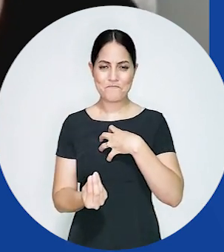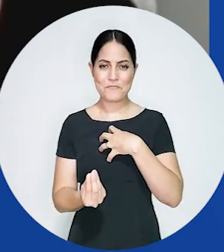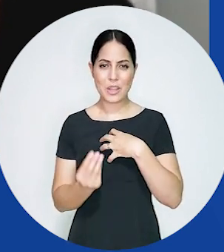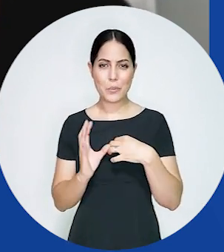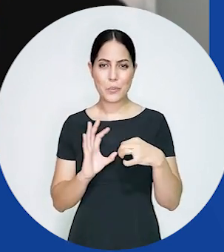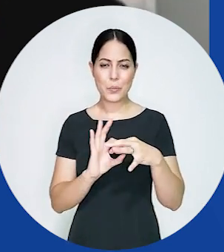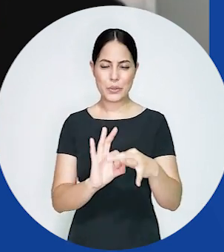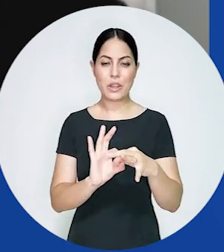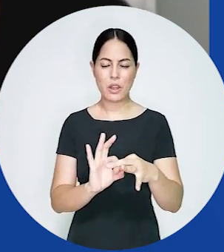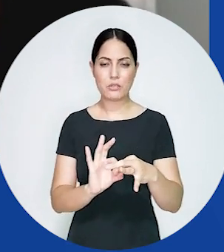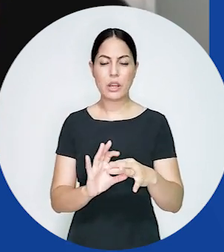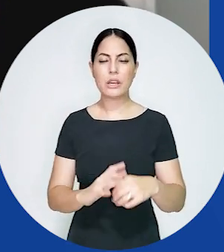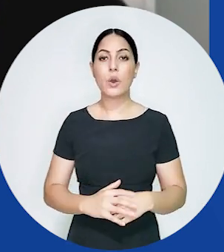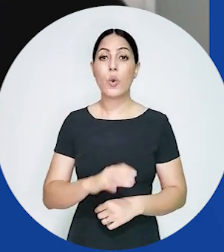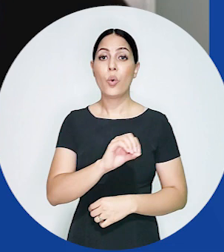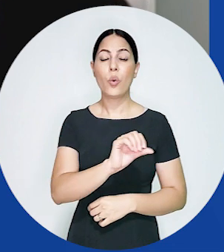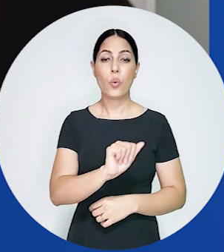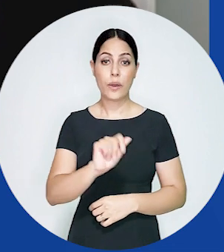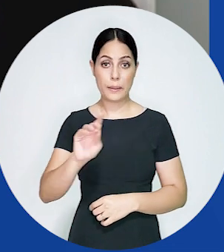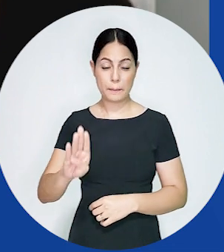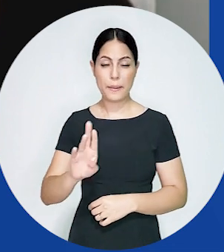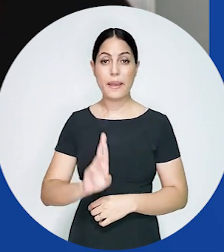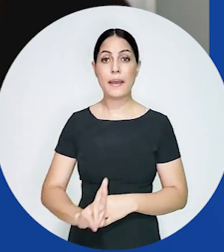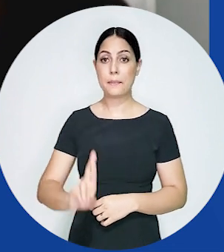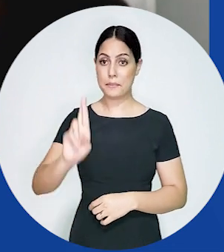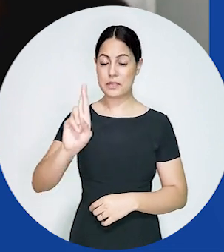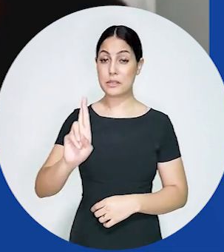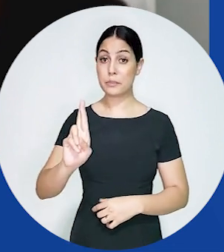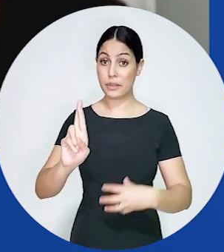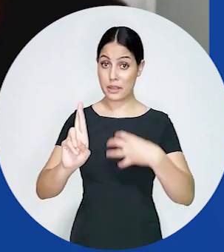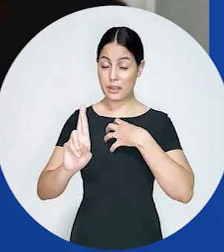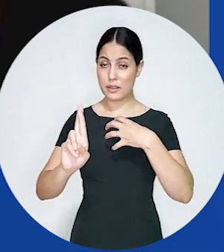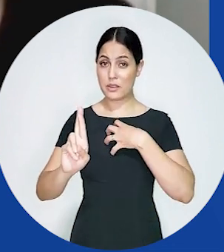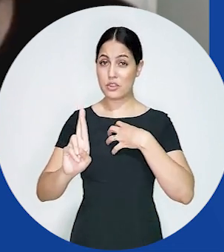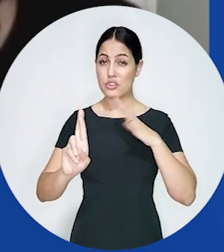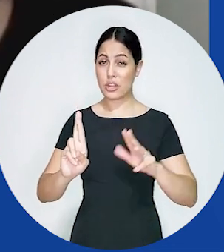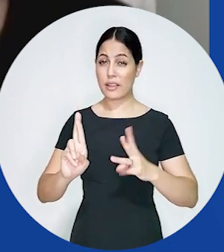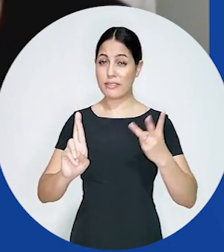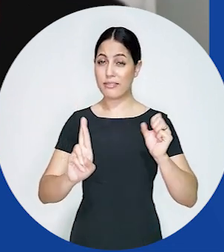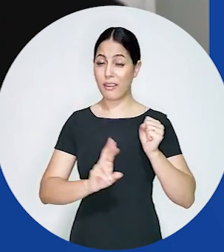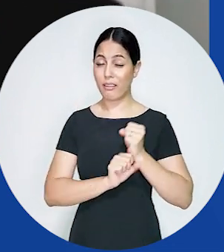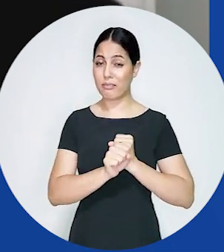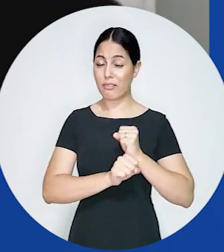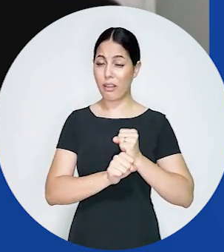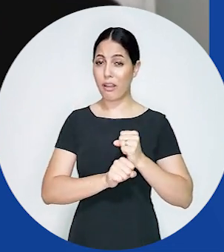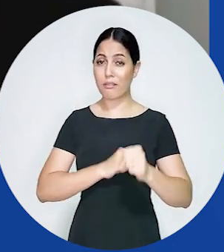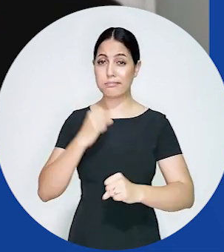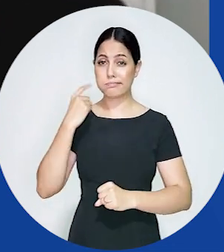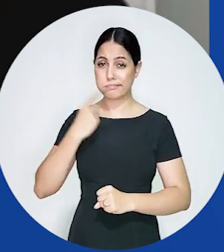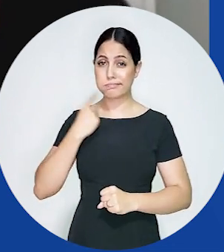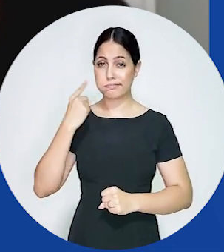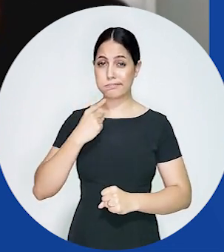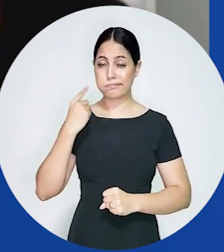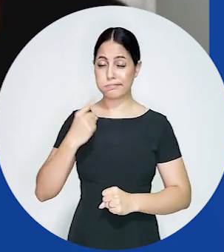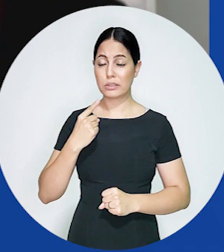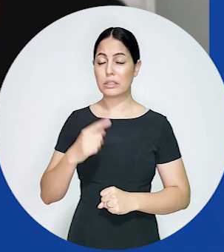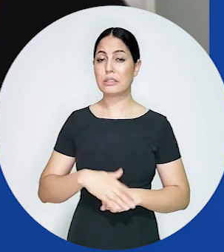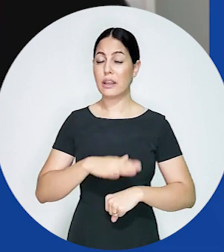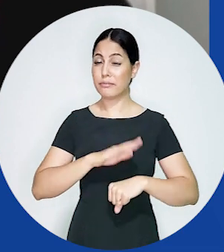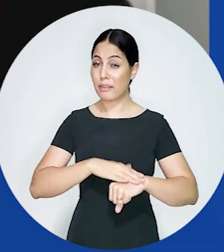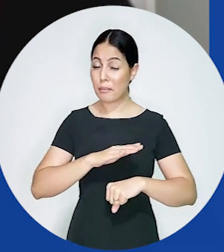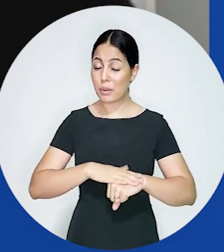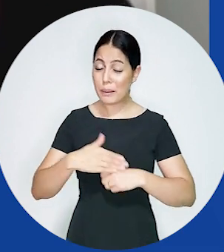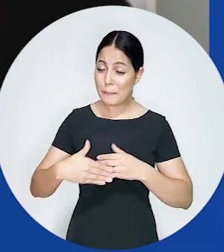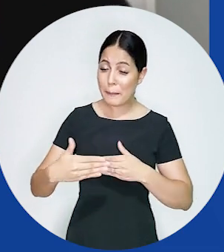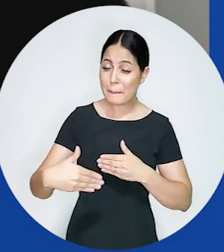aconchego sentimental mesmo. A Ordem dos Advogados representa, para quem foi como eu, 30 anos advogado e durante tanto